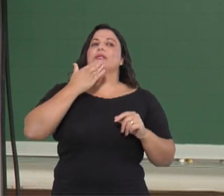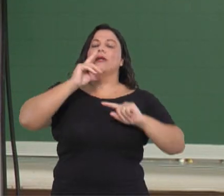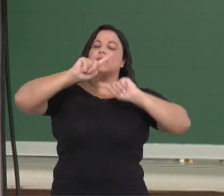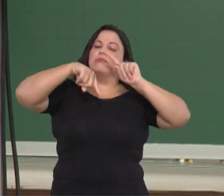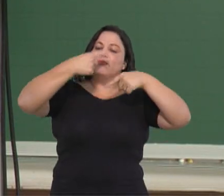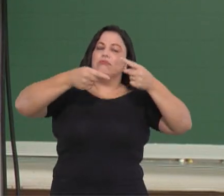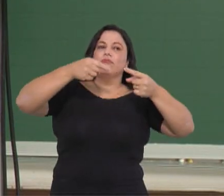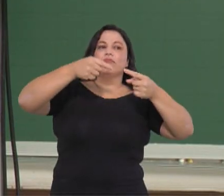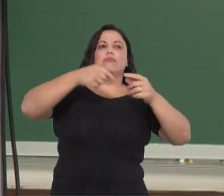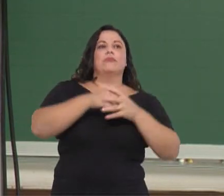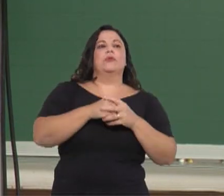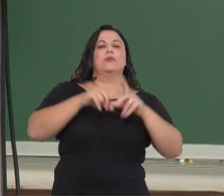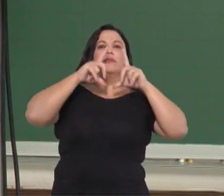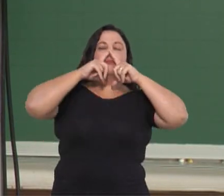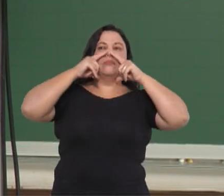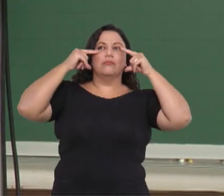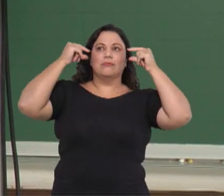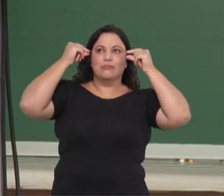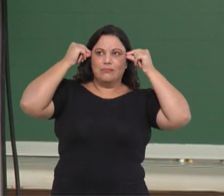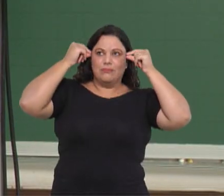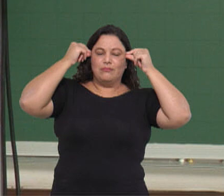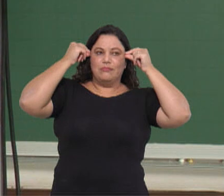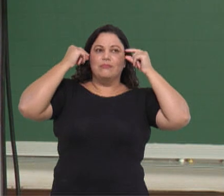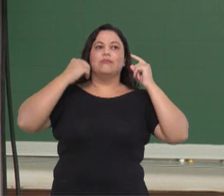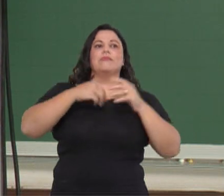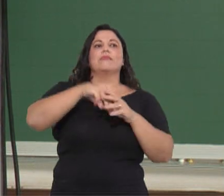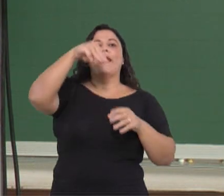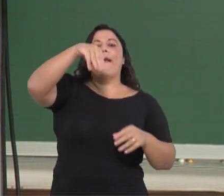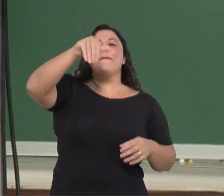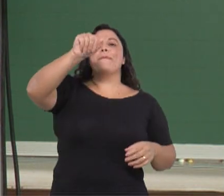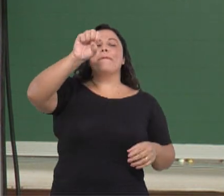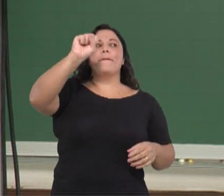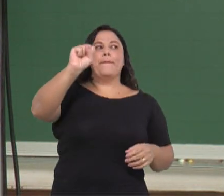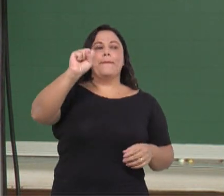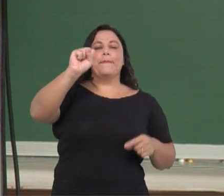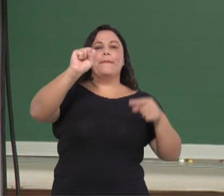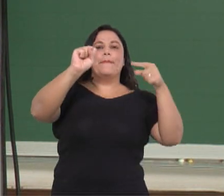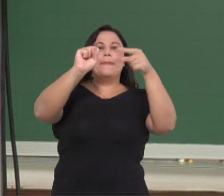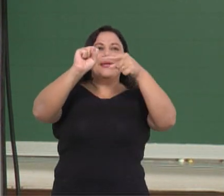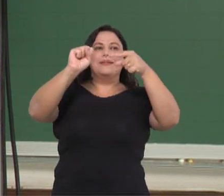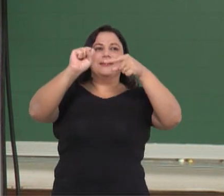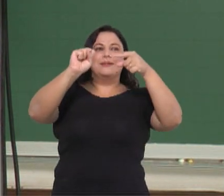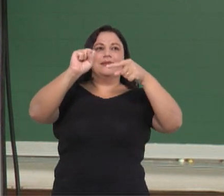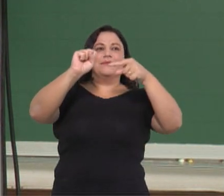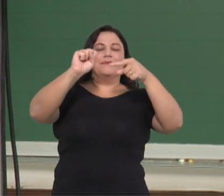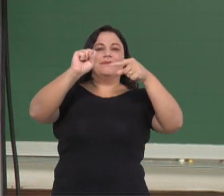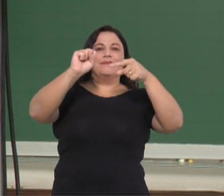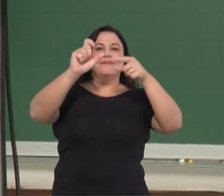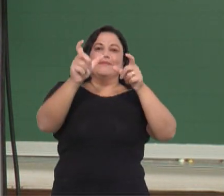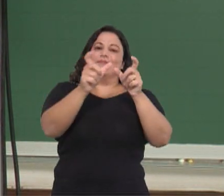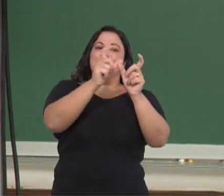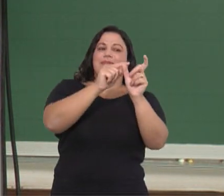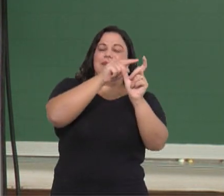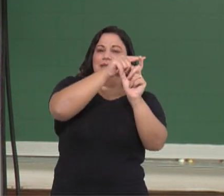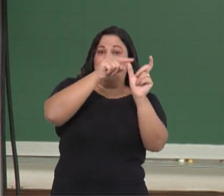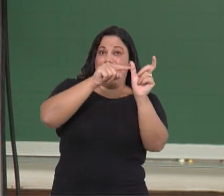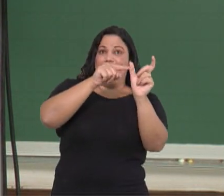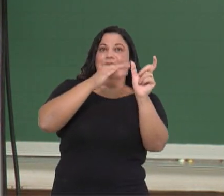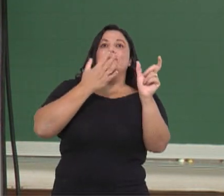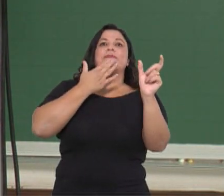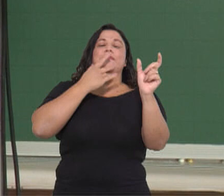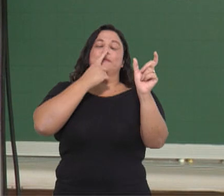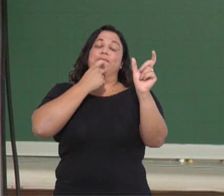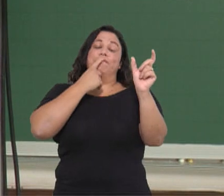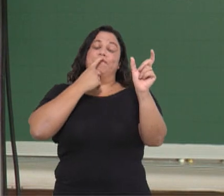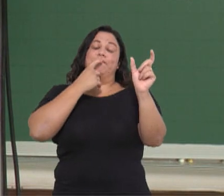eu tenho máscaras. Tenho a minha antepenúltima sílaba tônica. Vou pintar de vermelho.